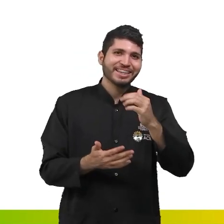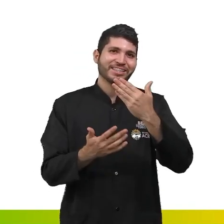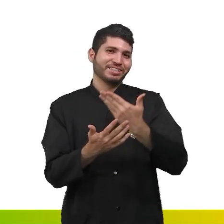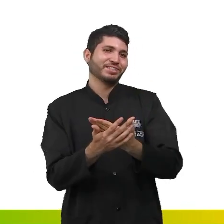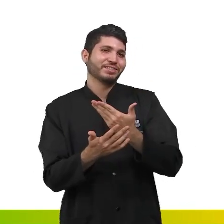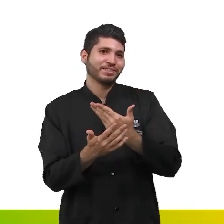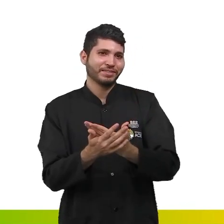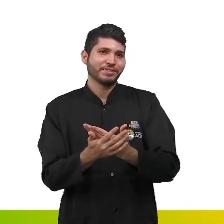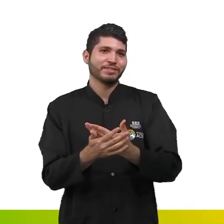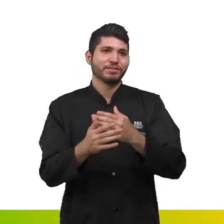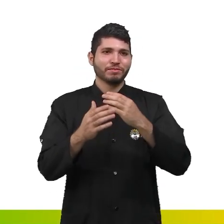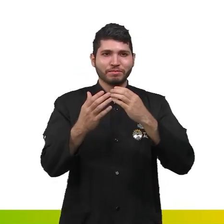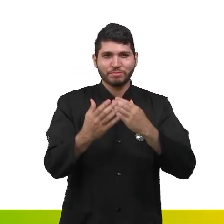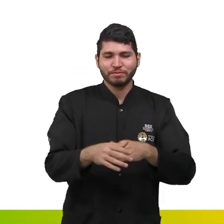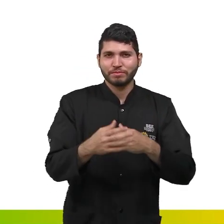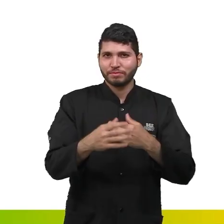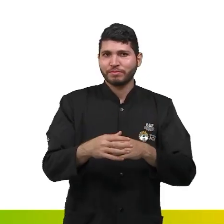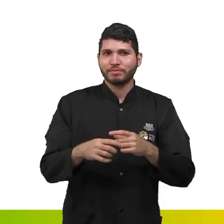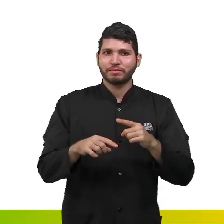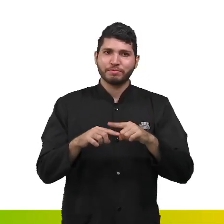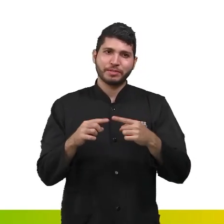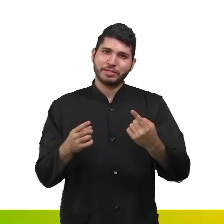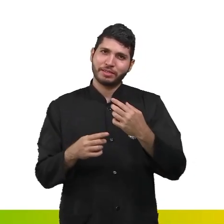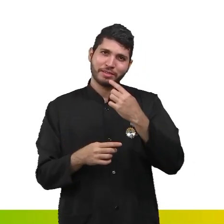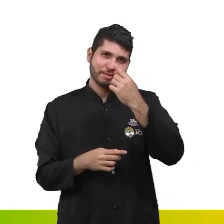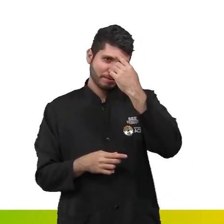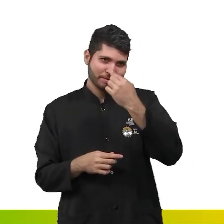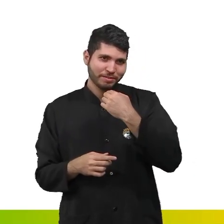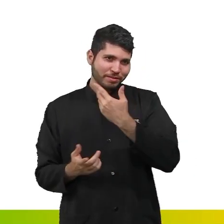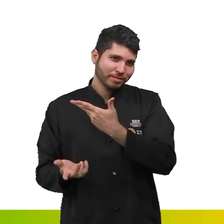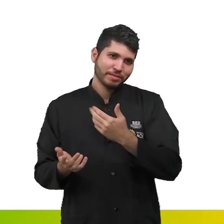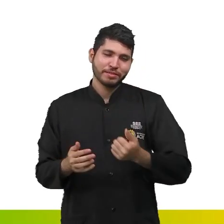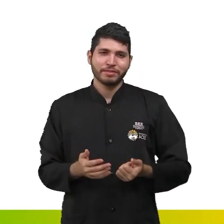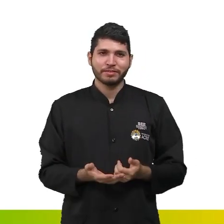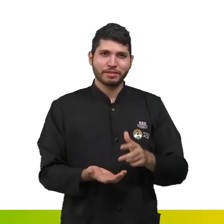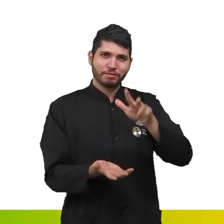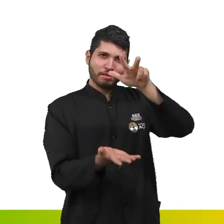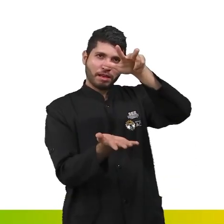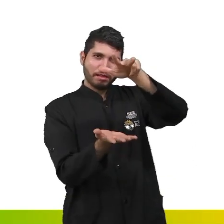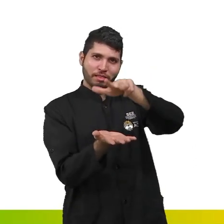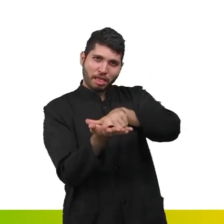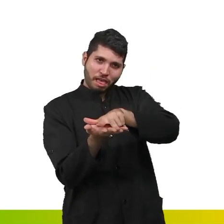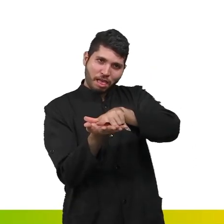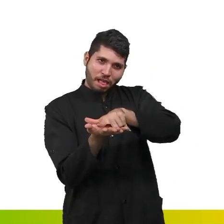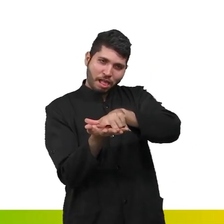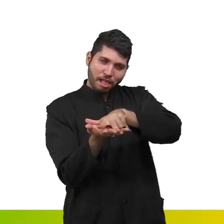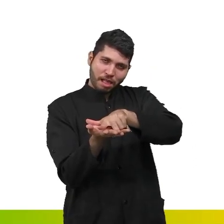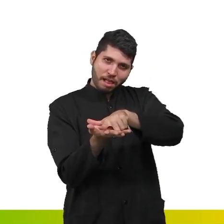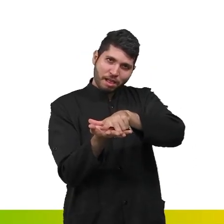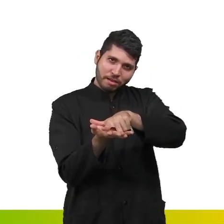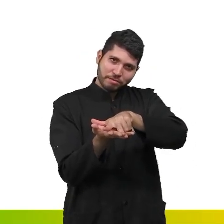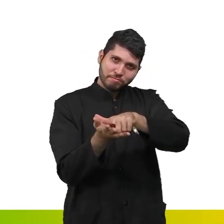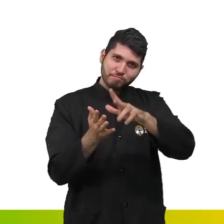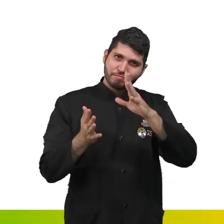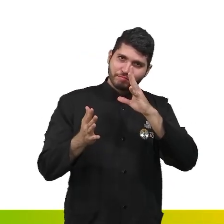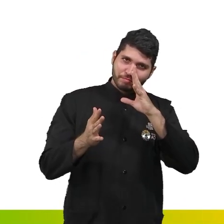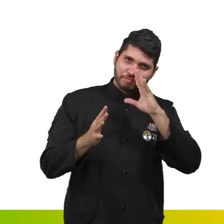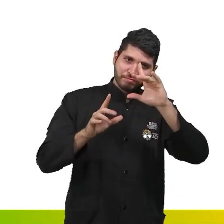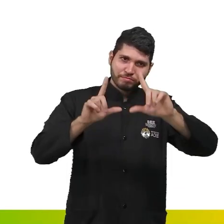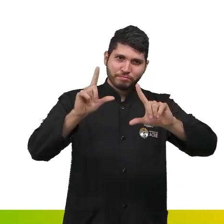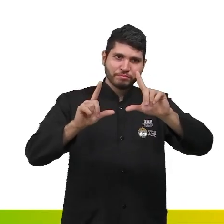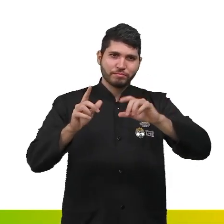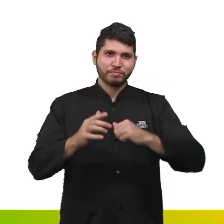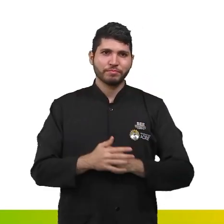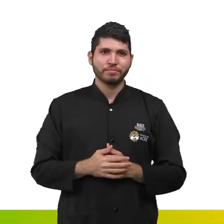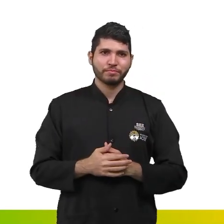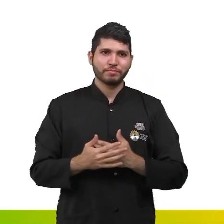televisão deitado no quarto. Então, não se concretizou. Deixar de fumar. Na verdade, aumentou o